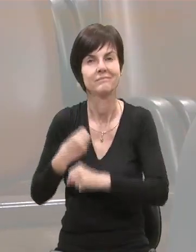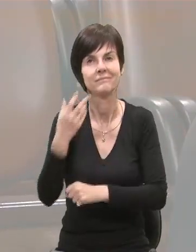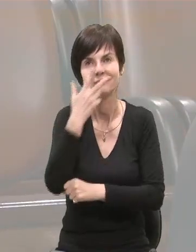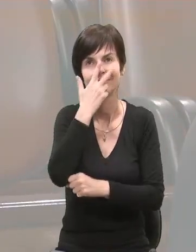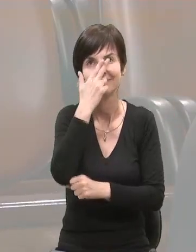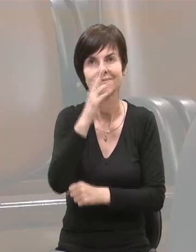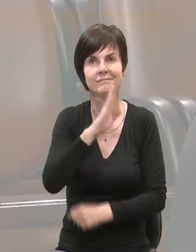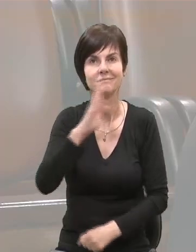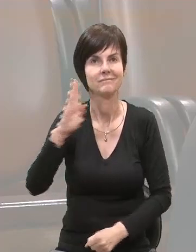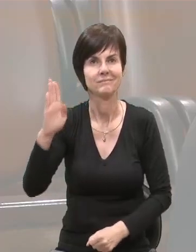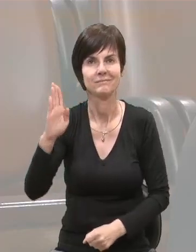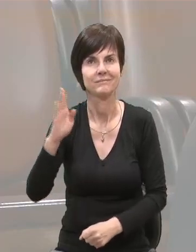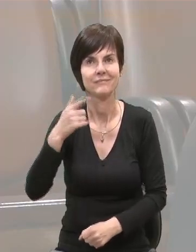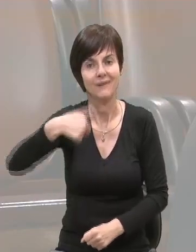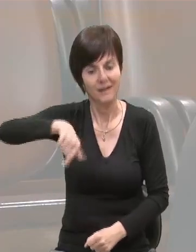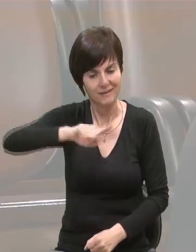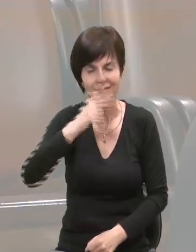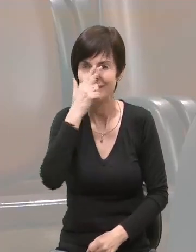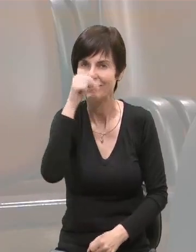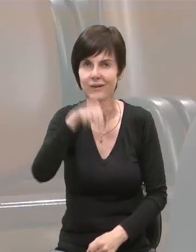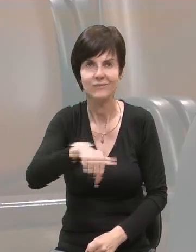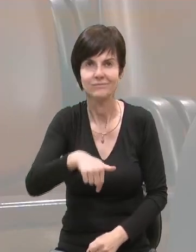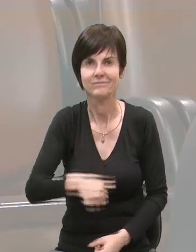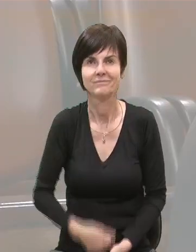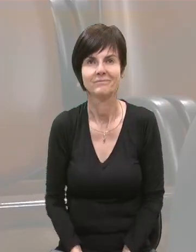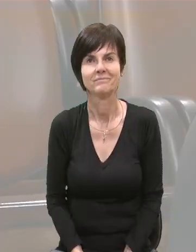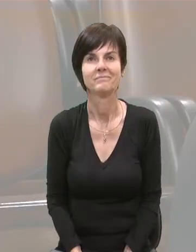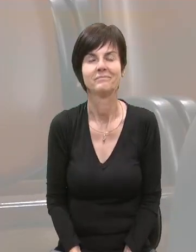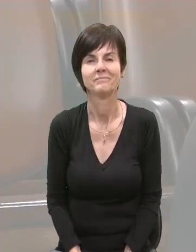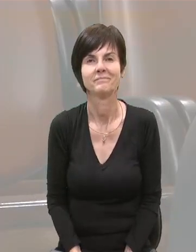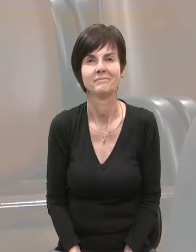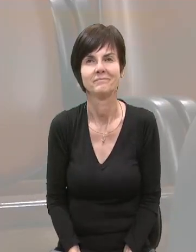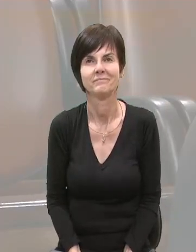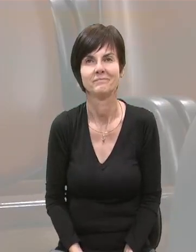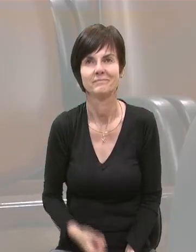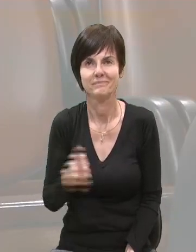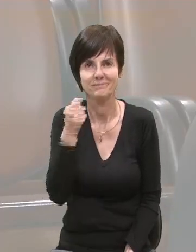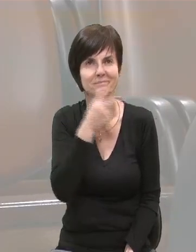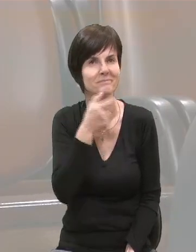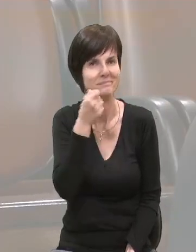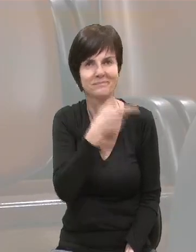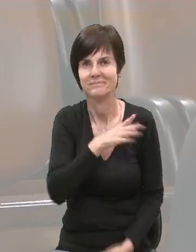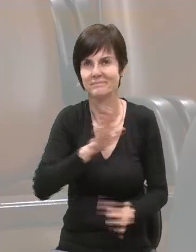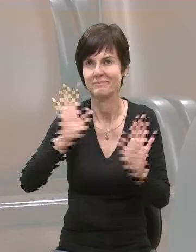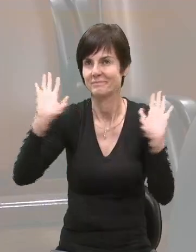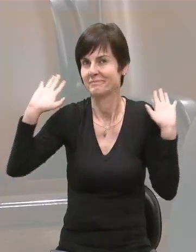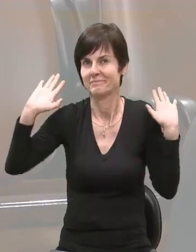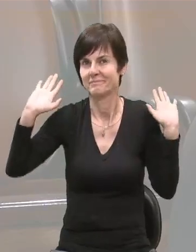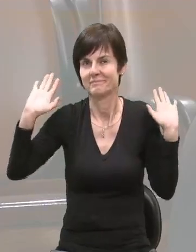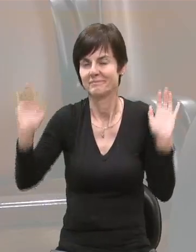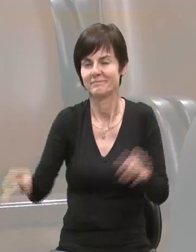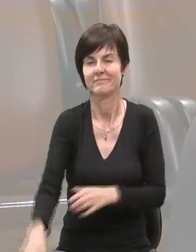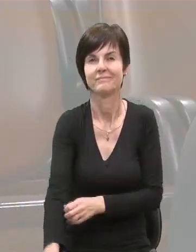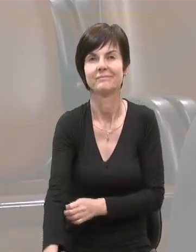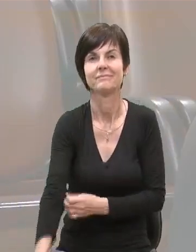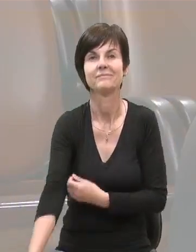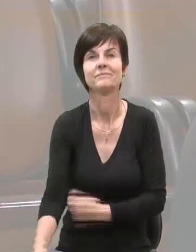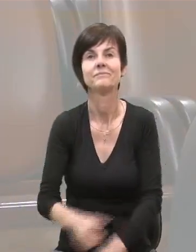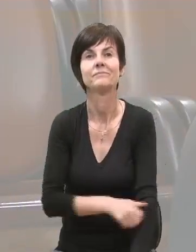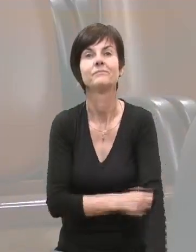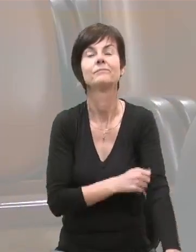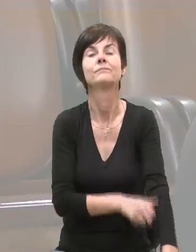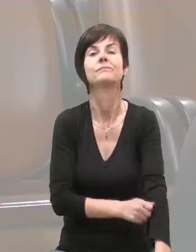Não precisa assistir muito longe, aqui dentro. E as pessoas... Não, olha... Mas, assim, o que eu